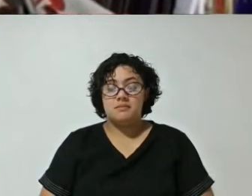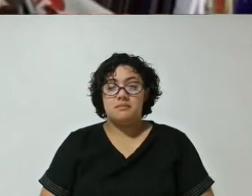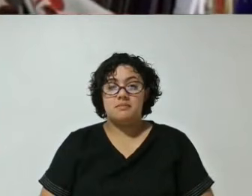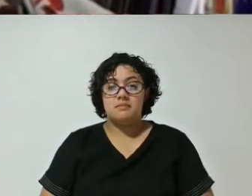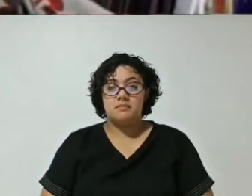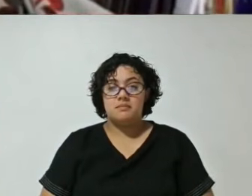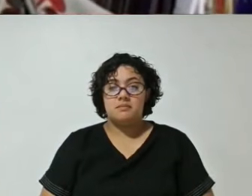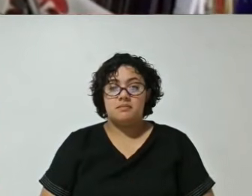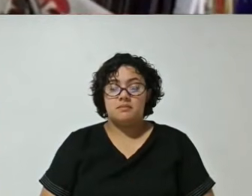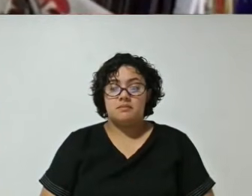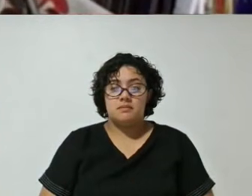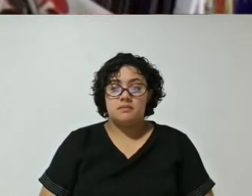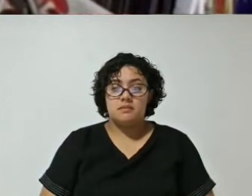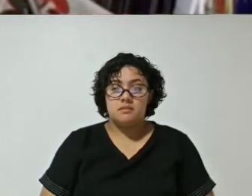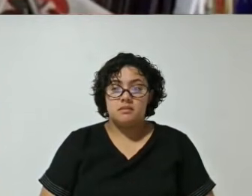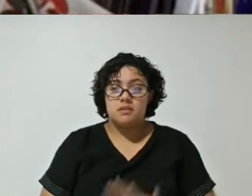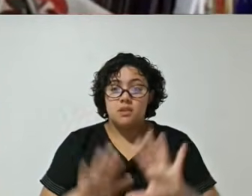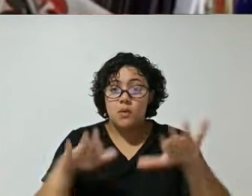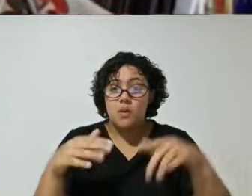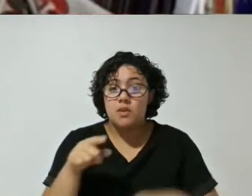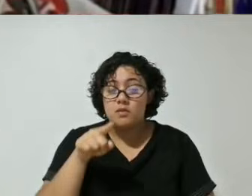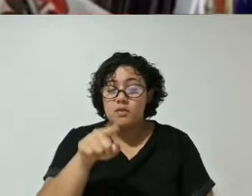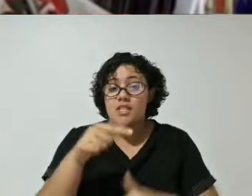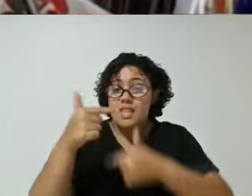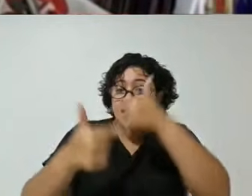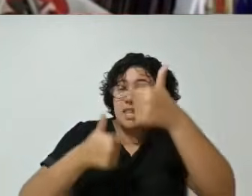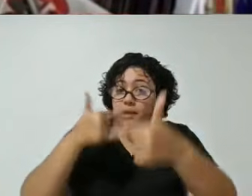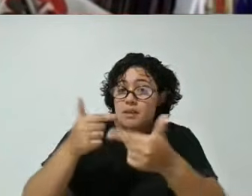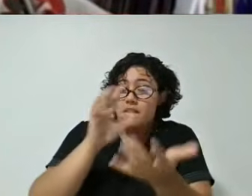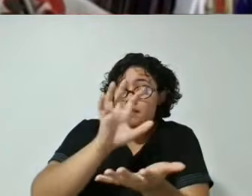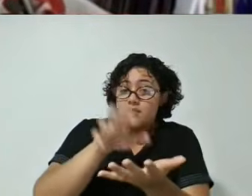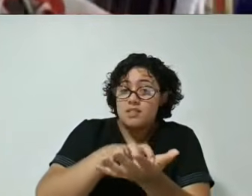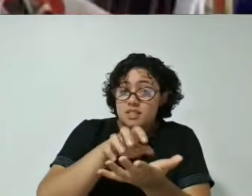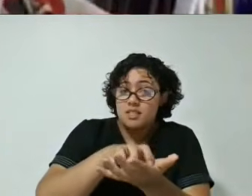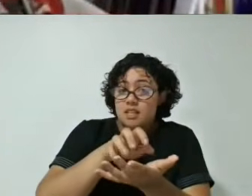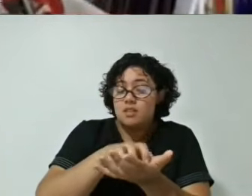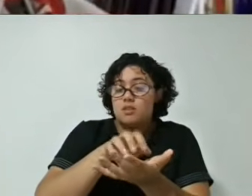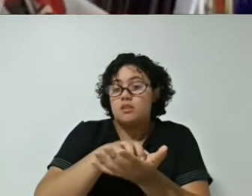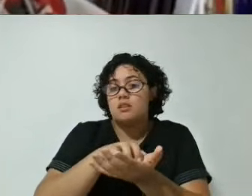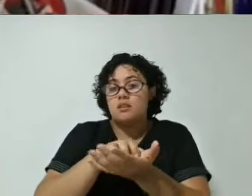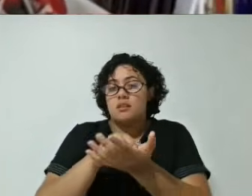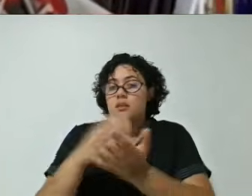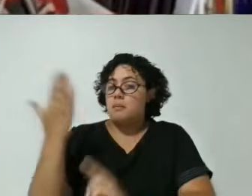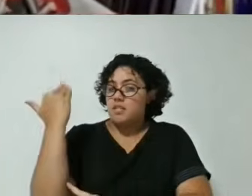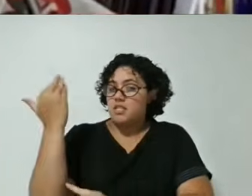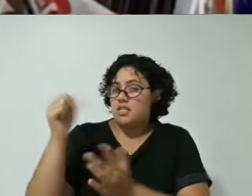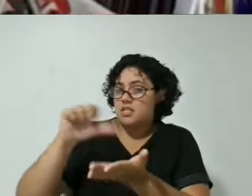Ô, Jai, aí quando você trabalhava no centro, ainda na sede, na antiga sede,